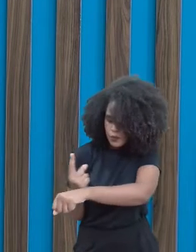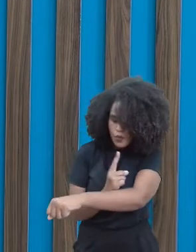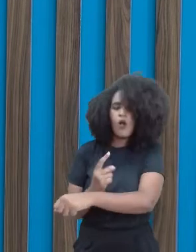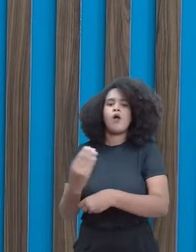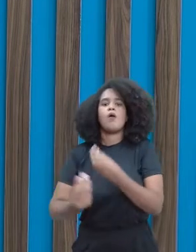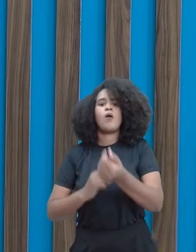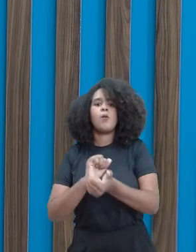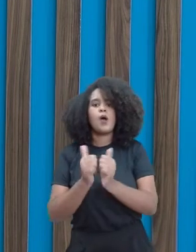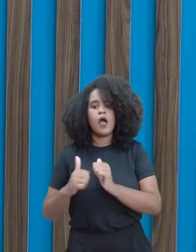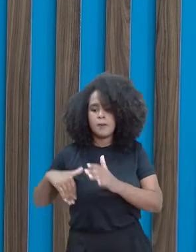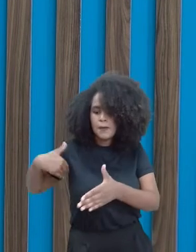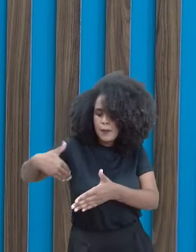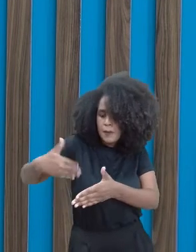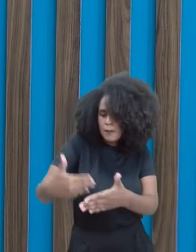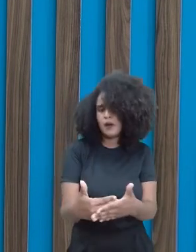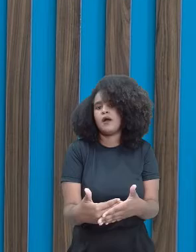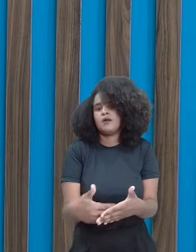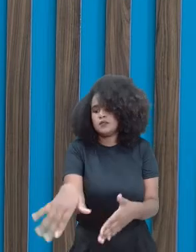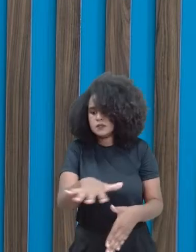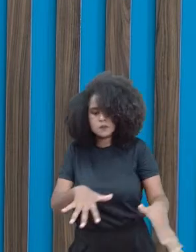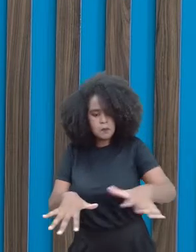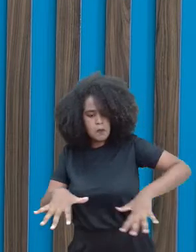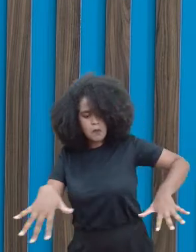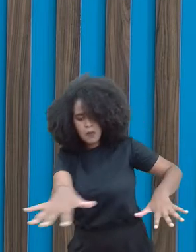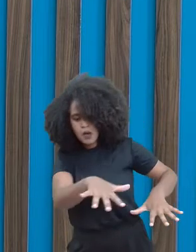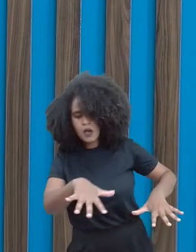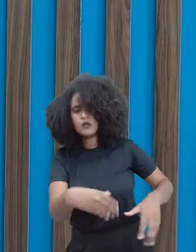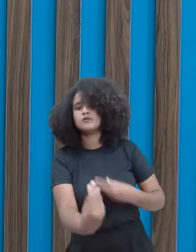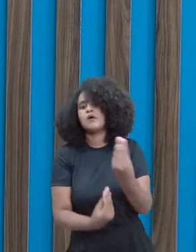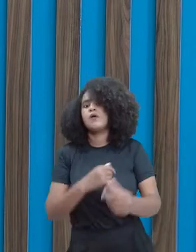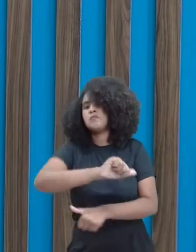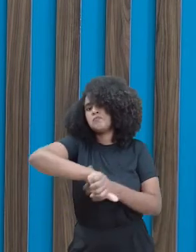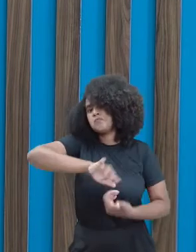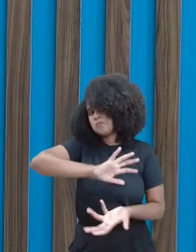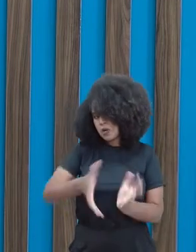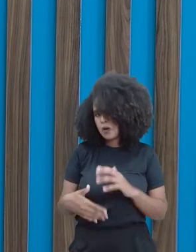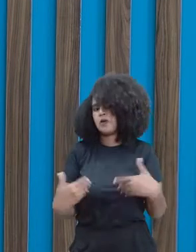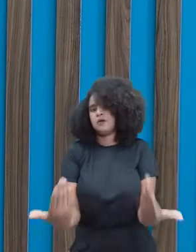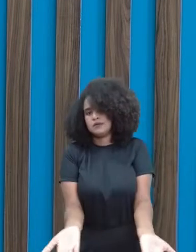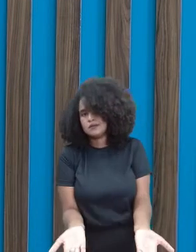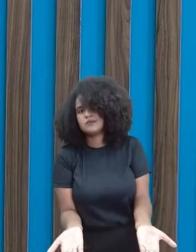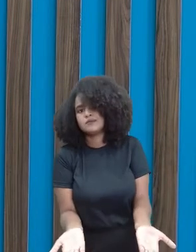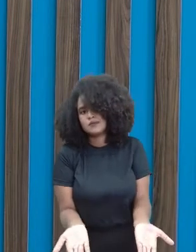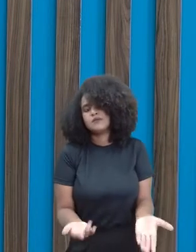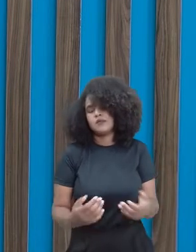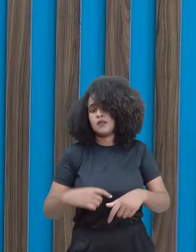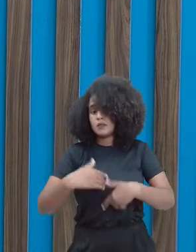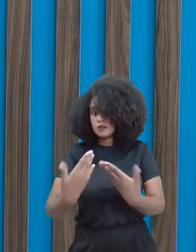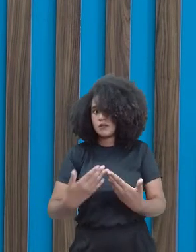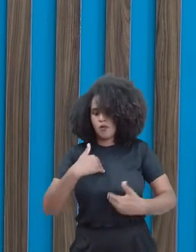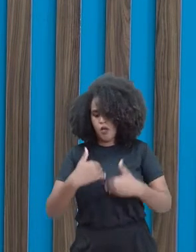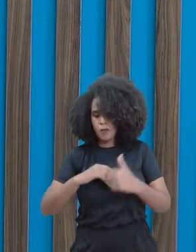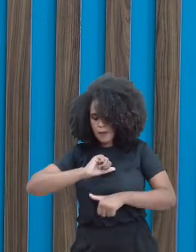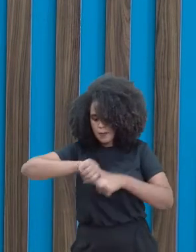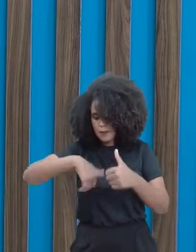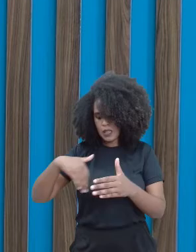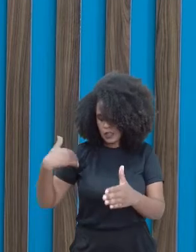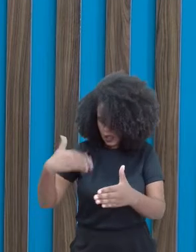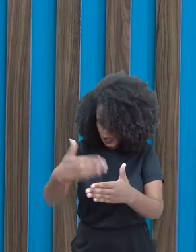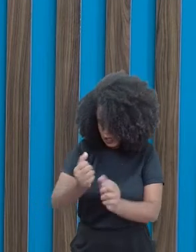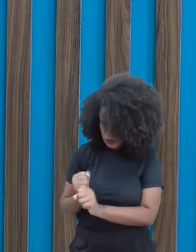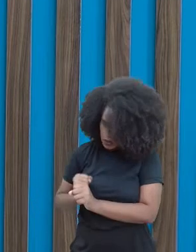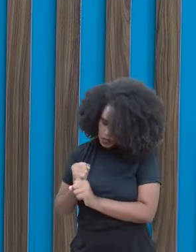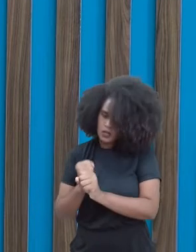se adaptaram aos ambientes, né, professora? Como houve essas mutações e aí toda essa transformação ao longo do